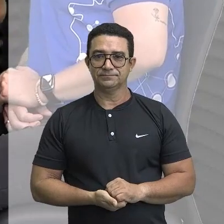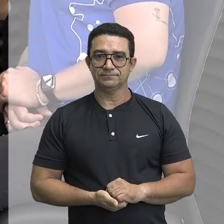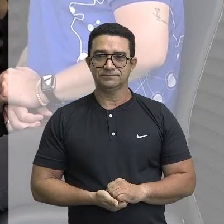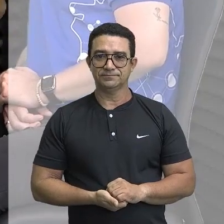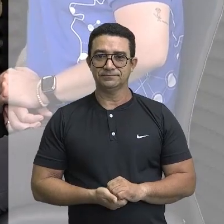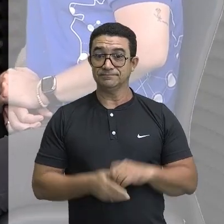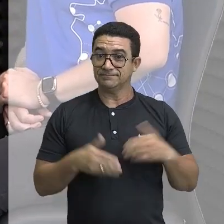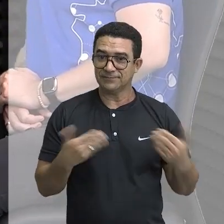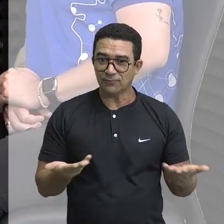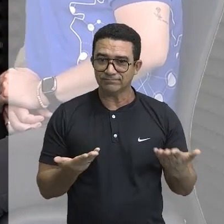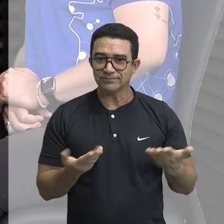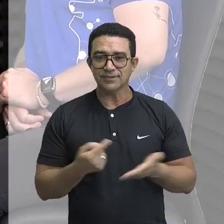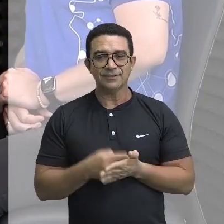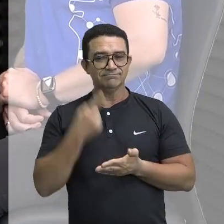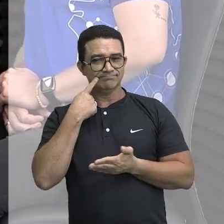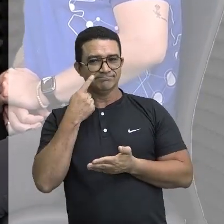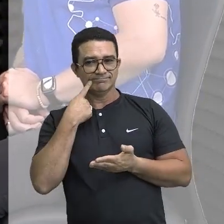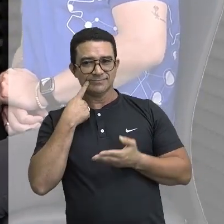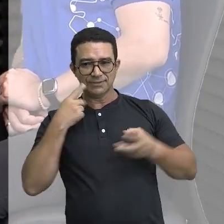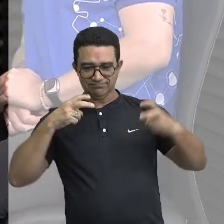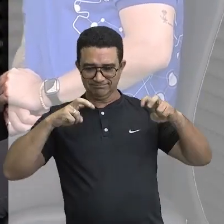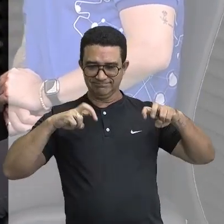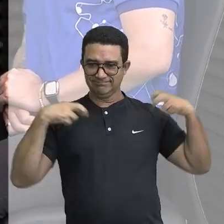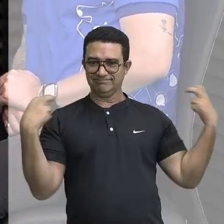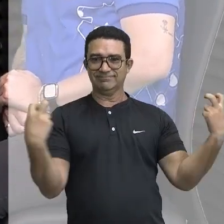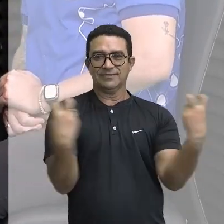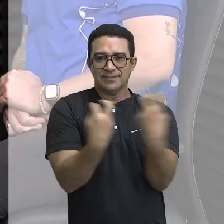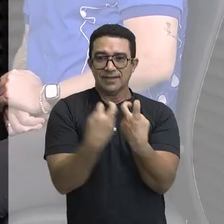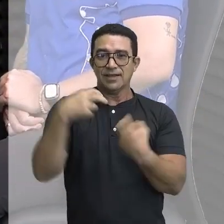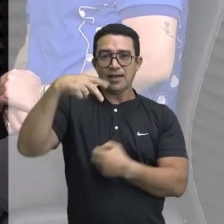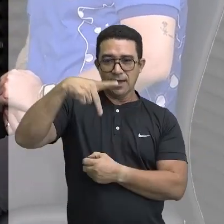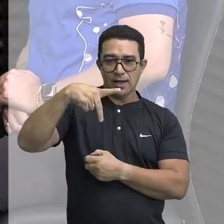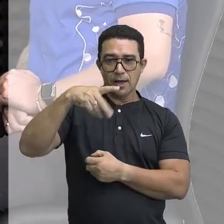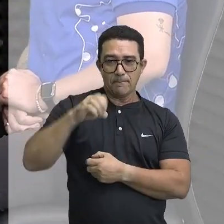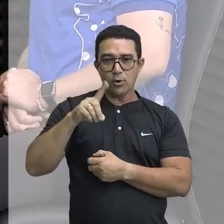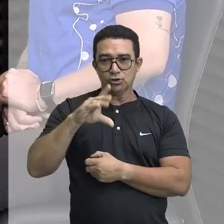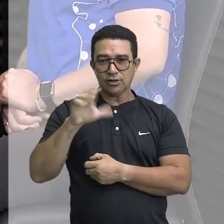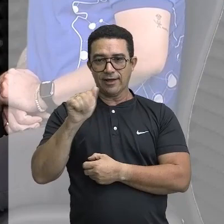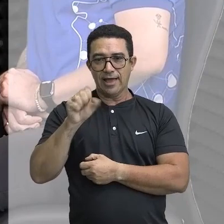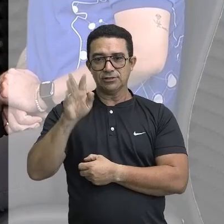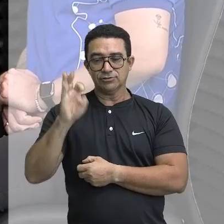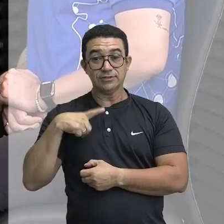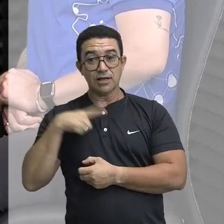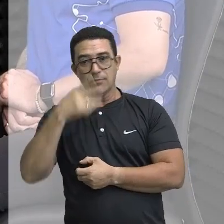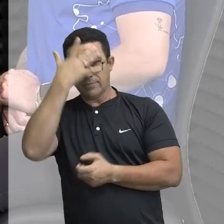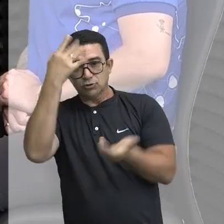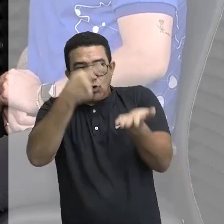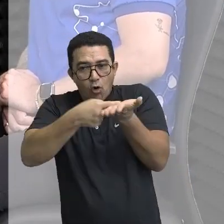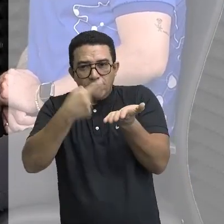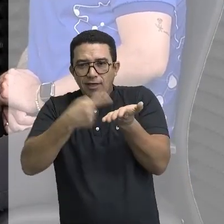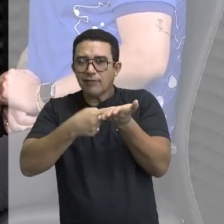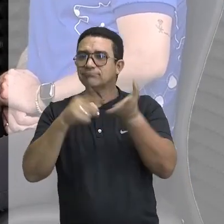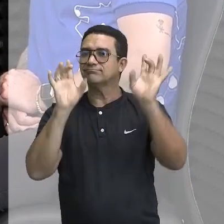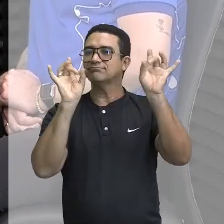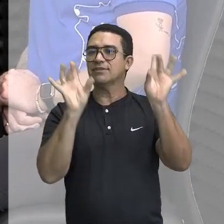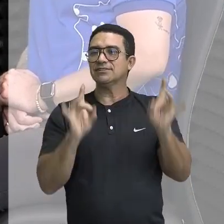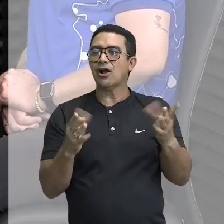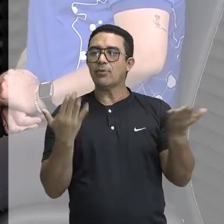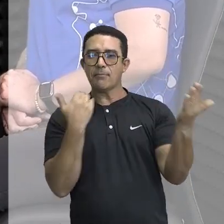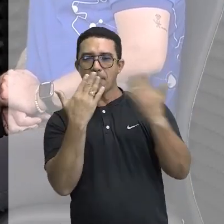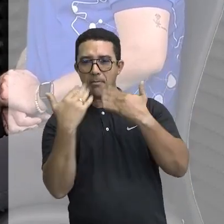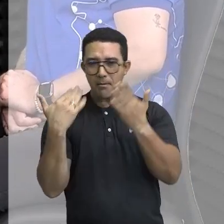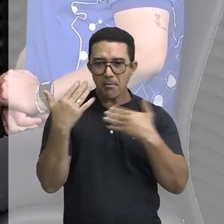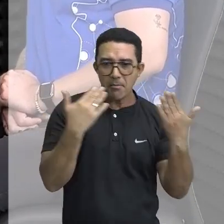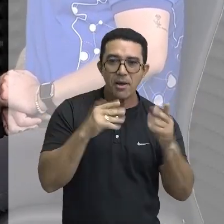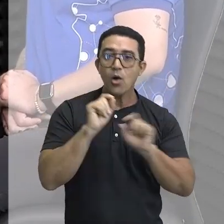isso? Isso, o Pod P Vida, o seu podcast de projeto de vida, e hoje a gente tem um convidado mais que especial para conversar com a gente, para